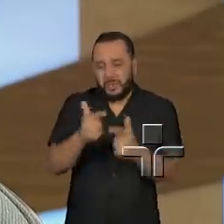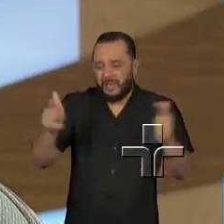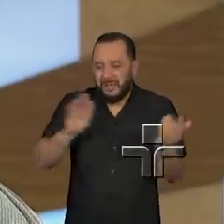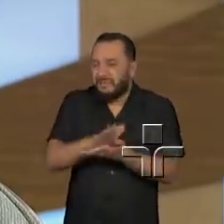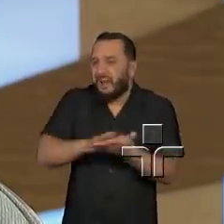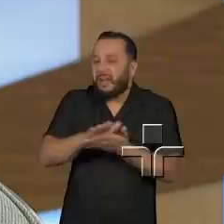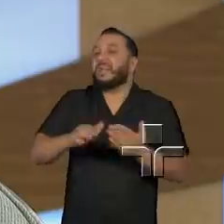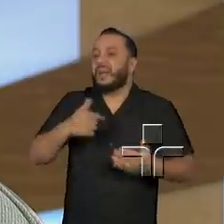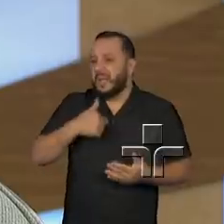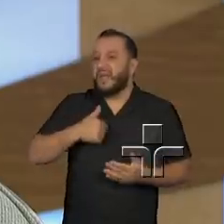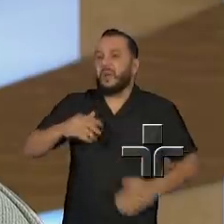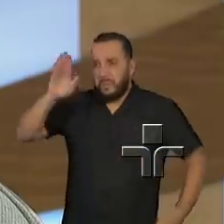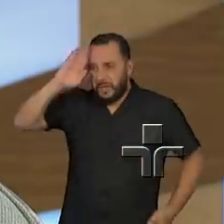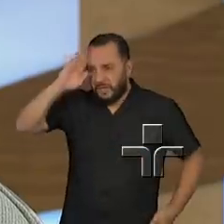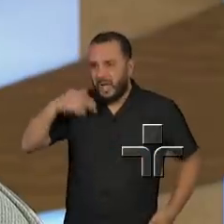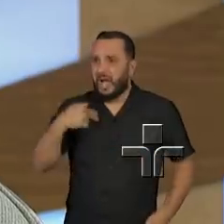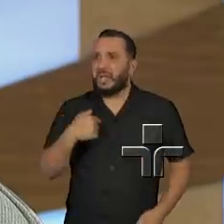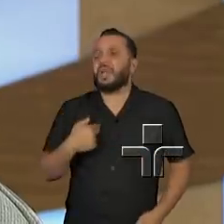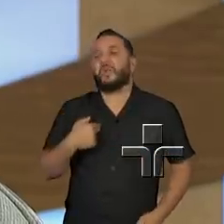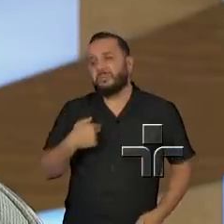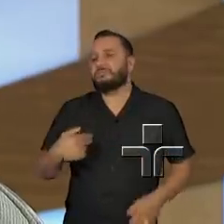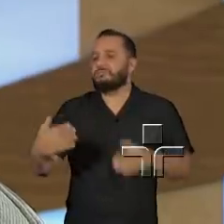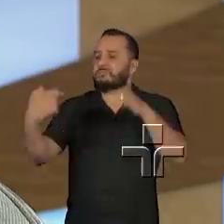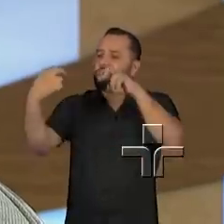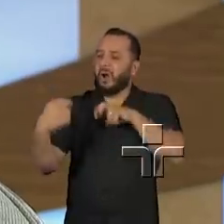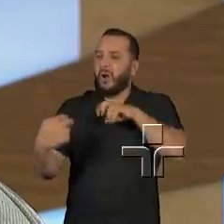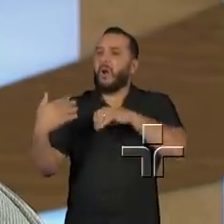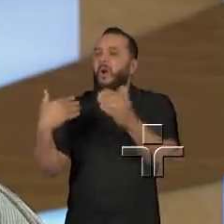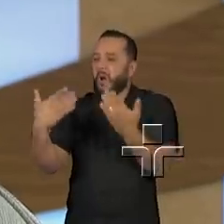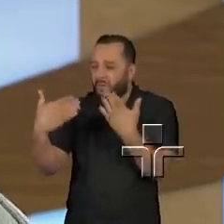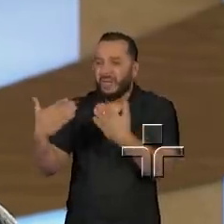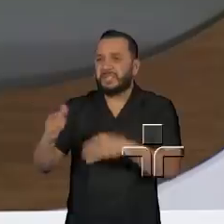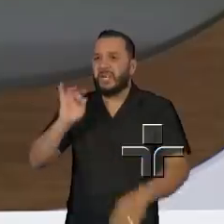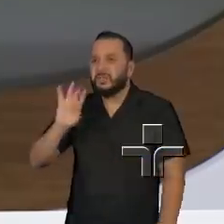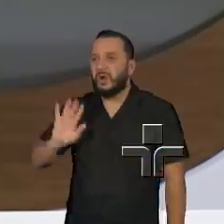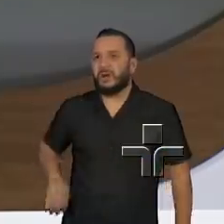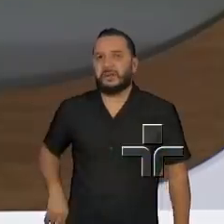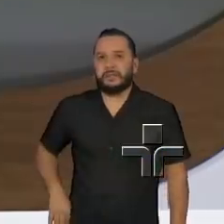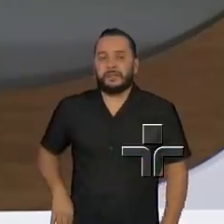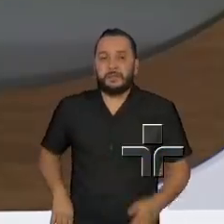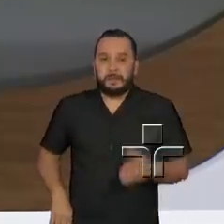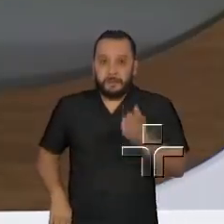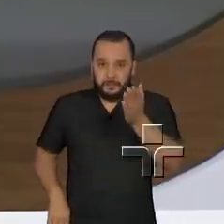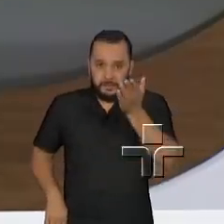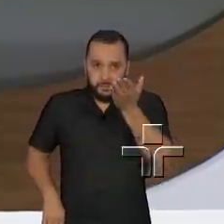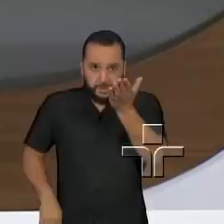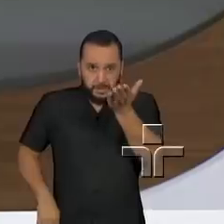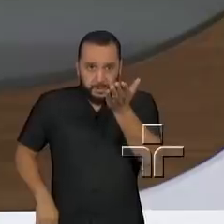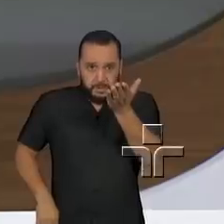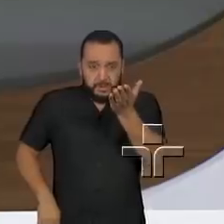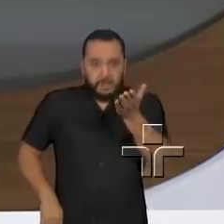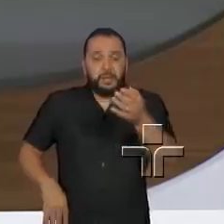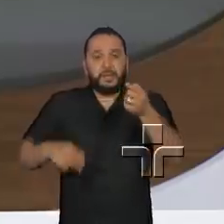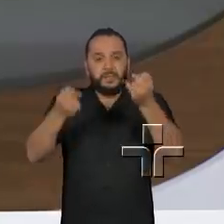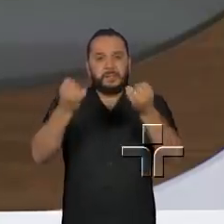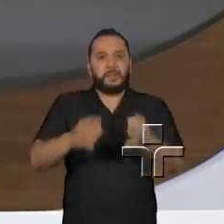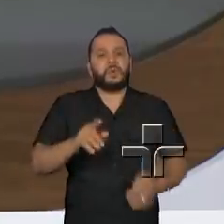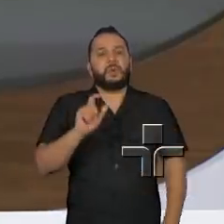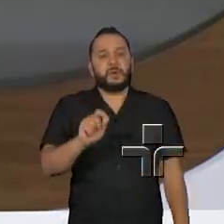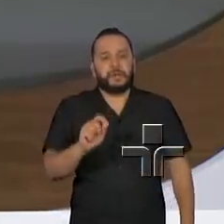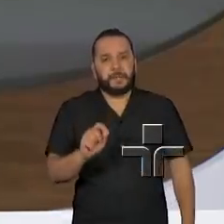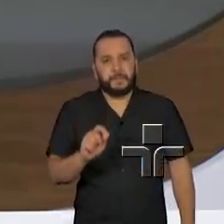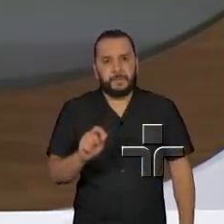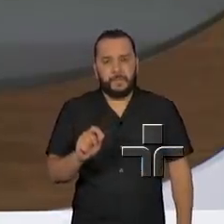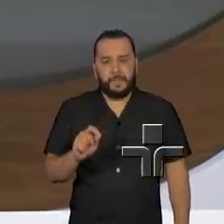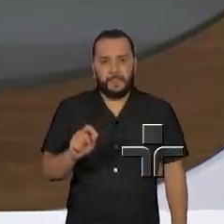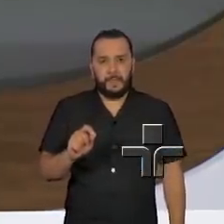mais é discutir como é que a gente faz esse país ser grande. O senhor sempre disse, quando fala sobre esse episódio, que